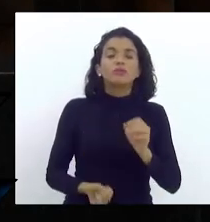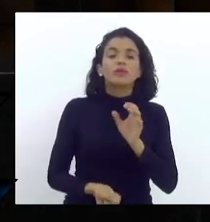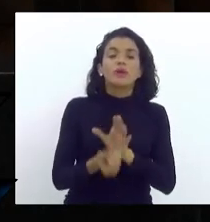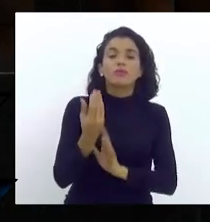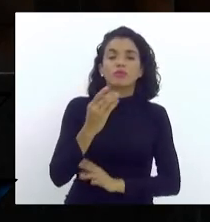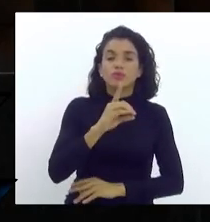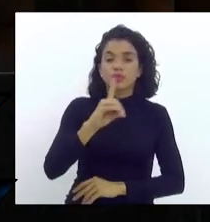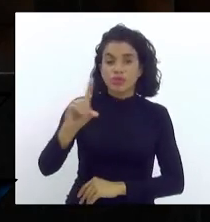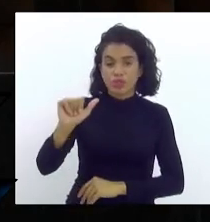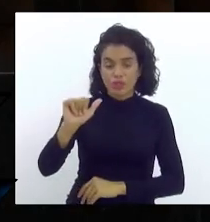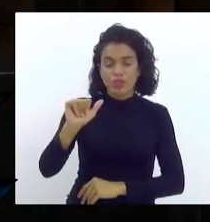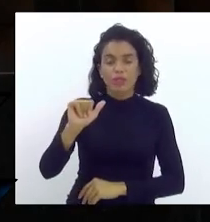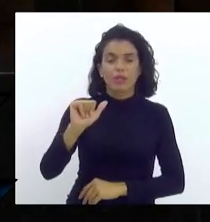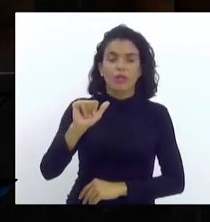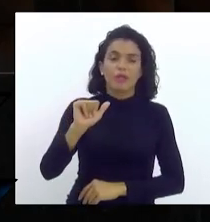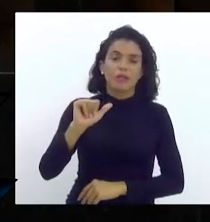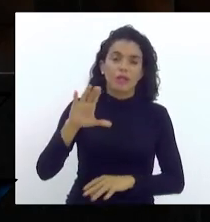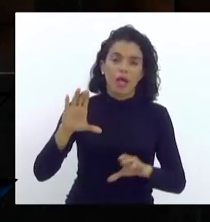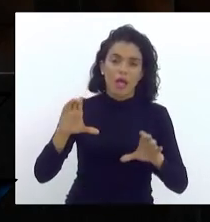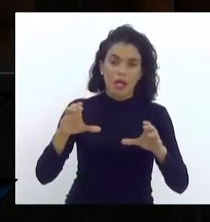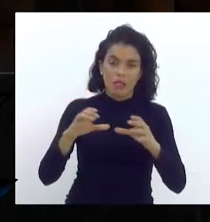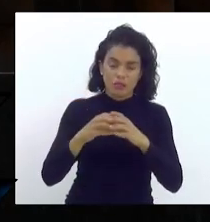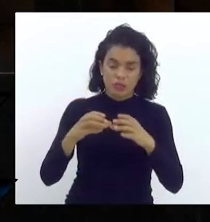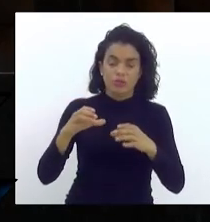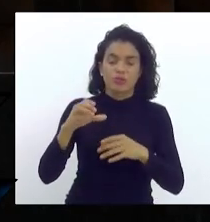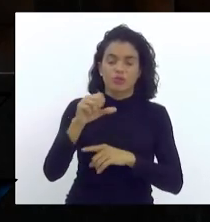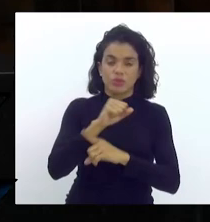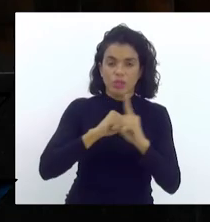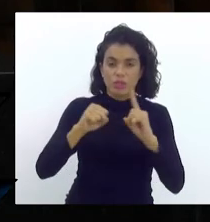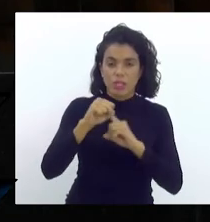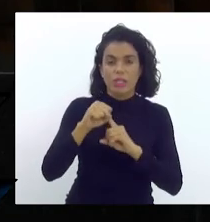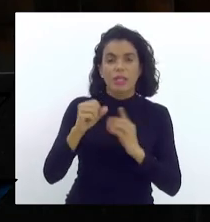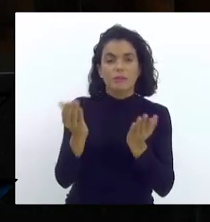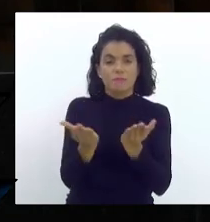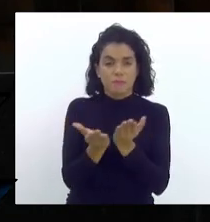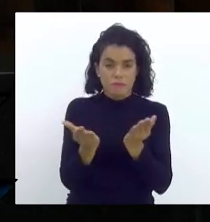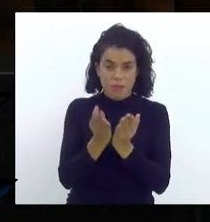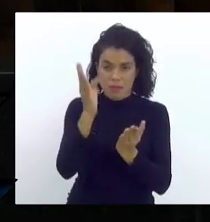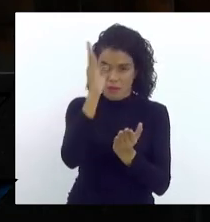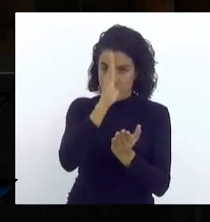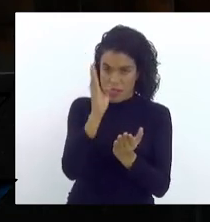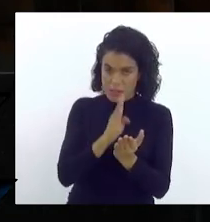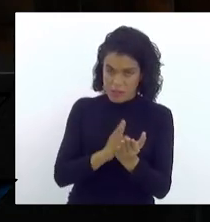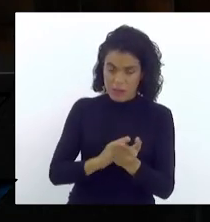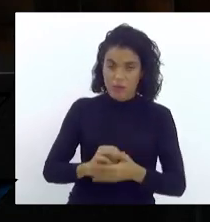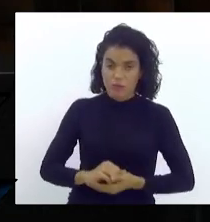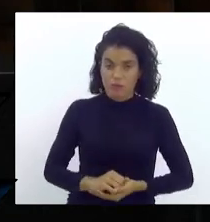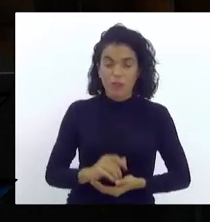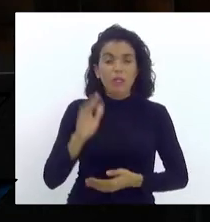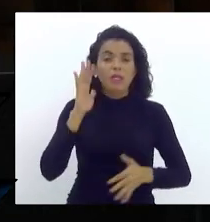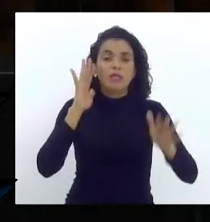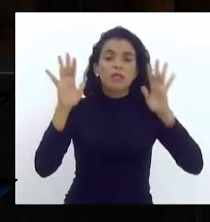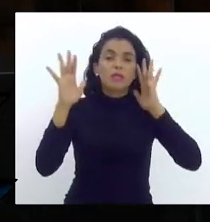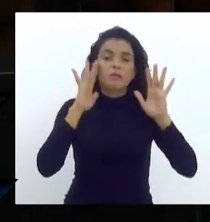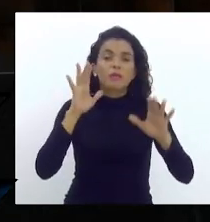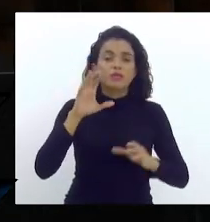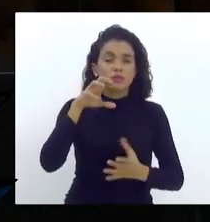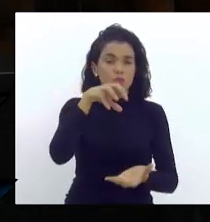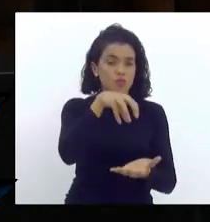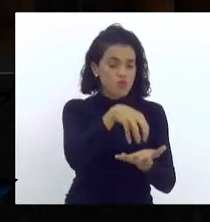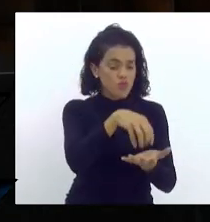da Sociedade Bíblica do Brasil. Imagina uma entidade sem fins lucrativos que